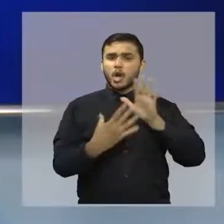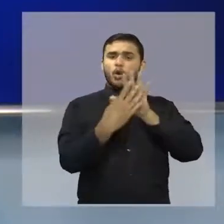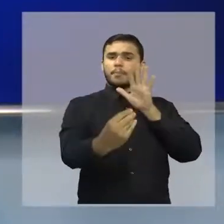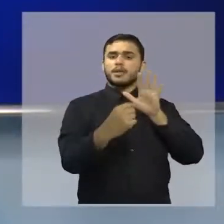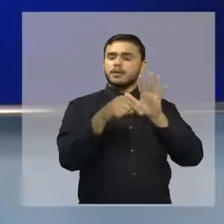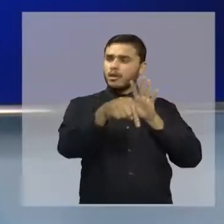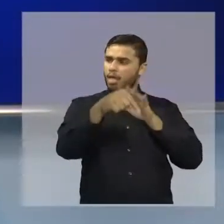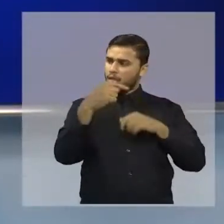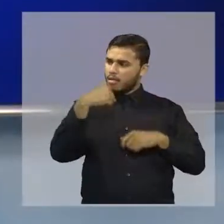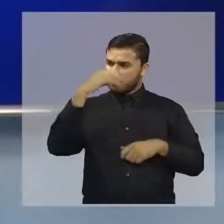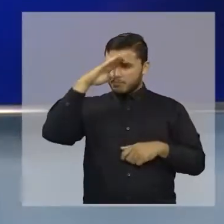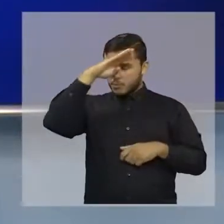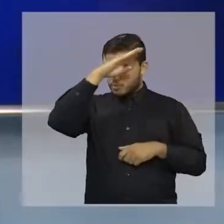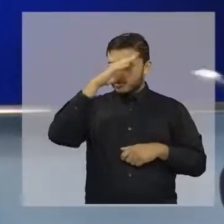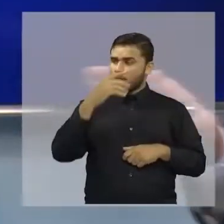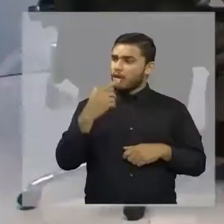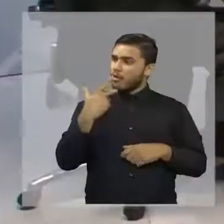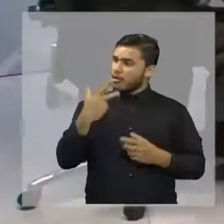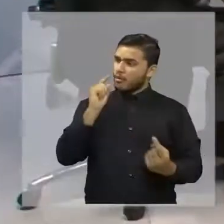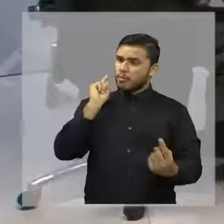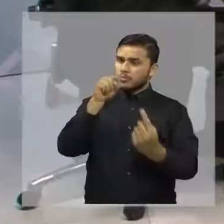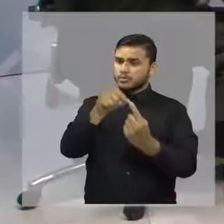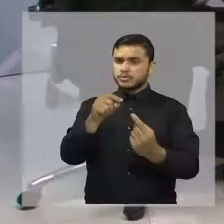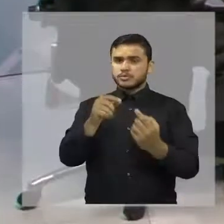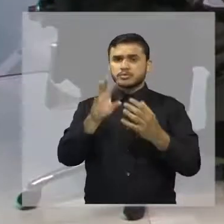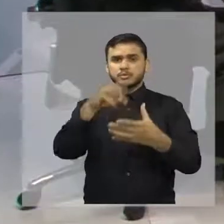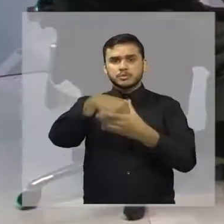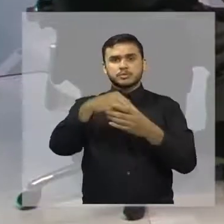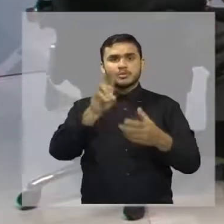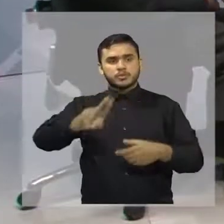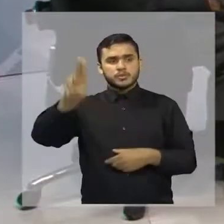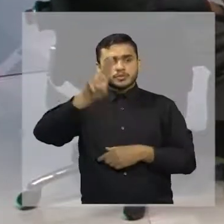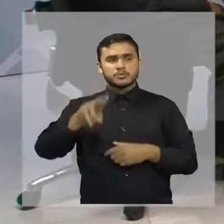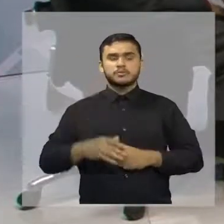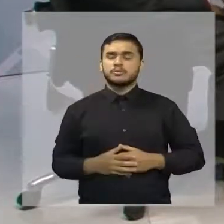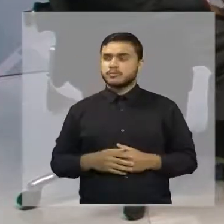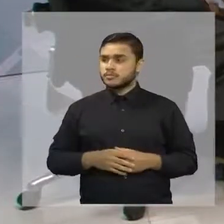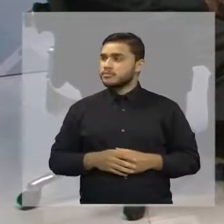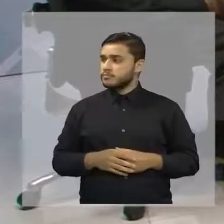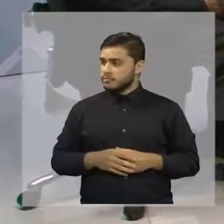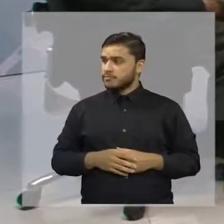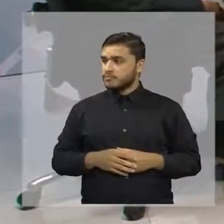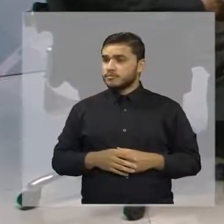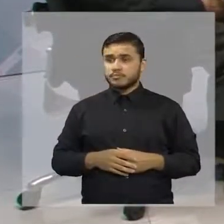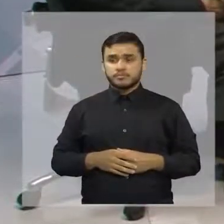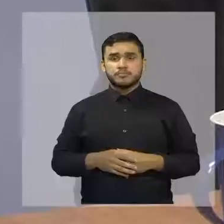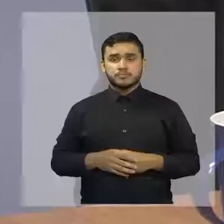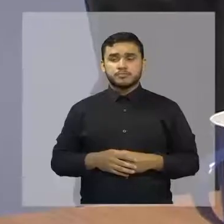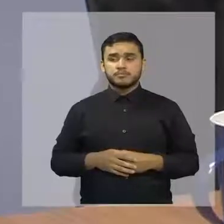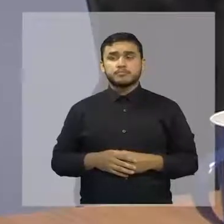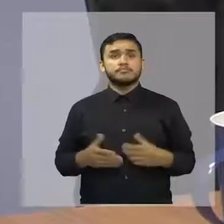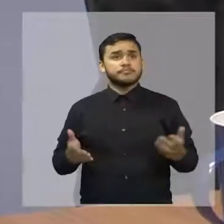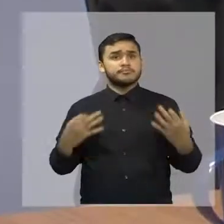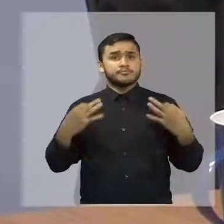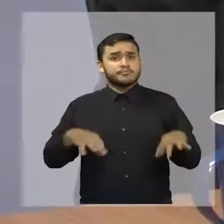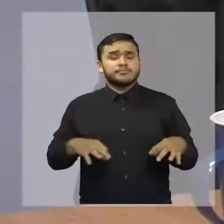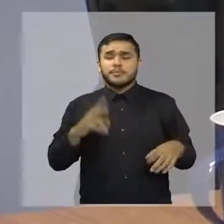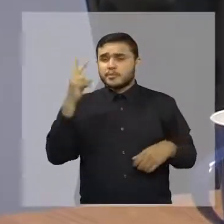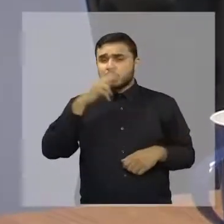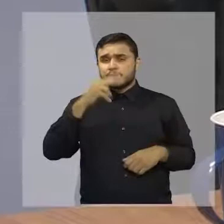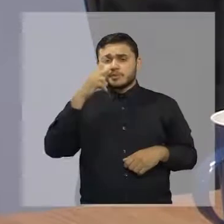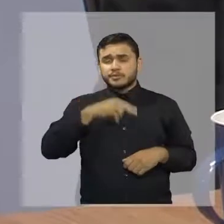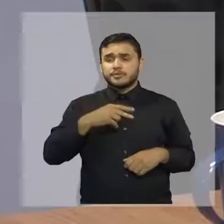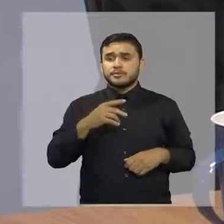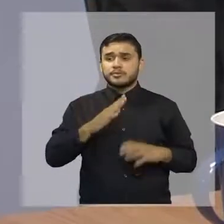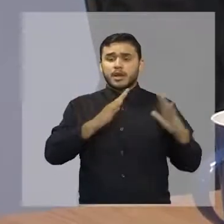pelo menos a anunciar as intenções dos atos que estão sendo anunciados? Nós temos até partidos domésticos